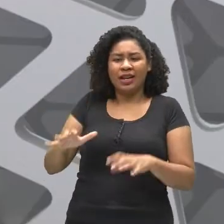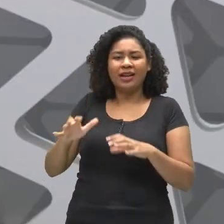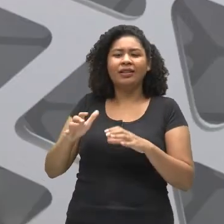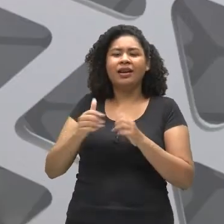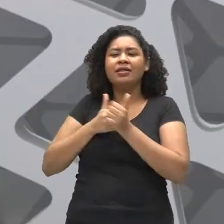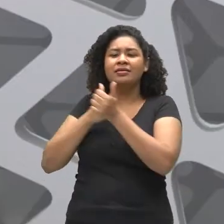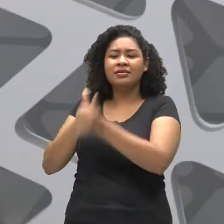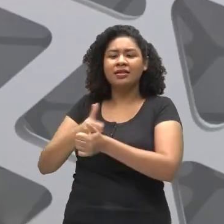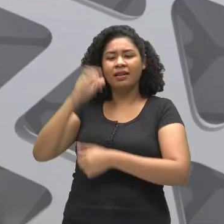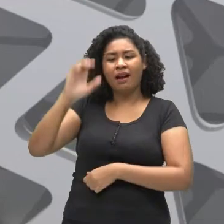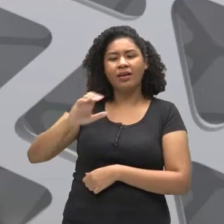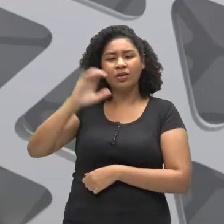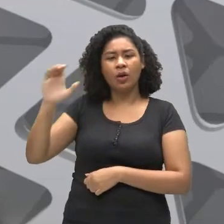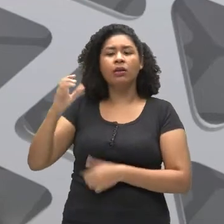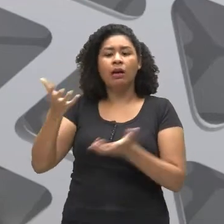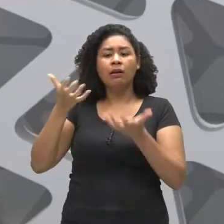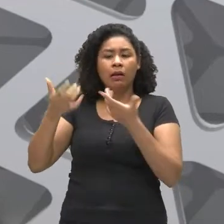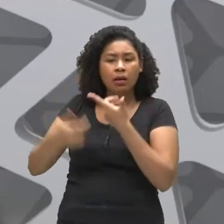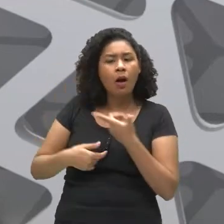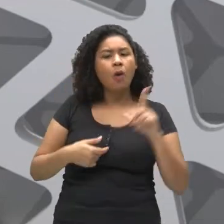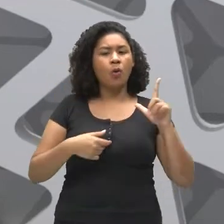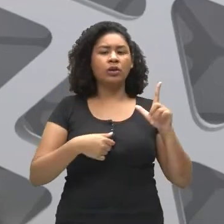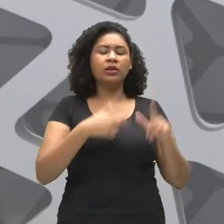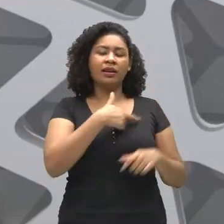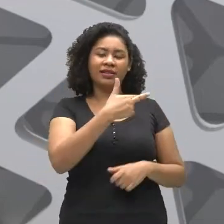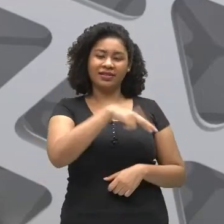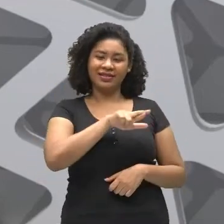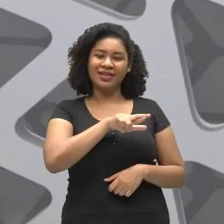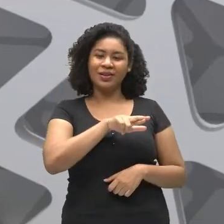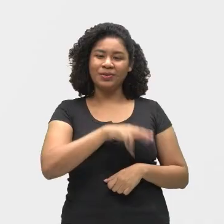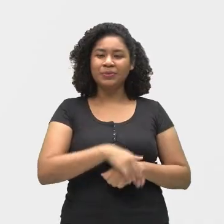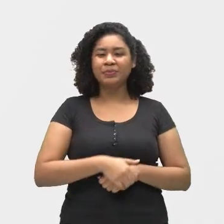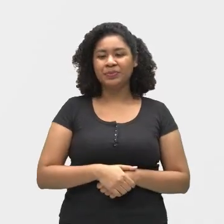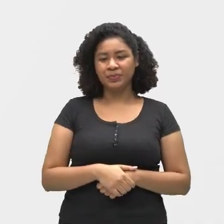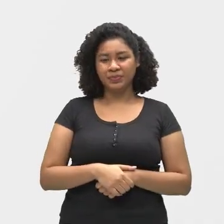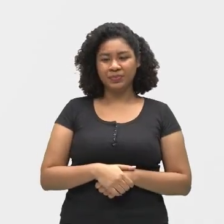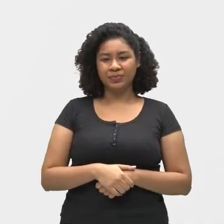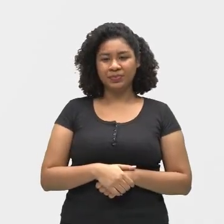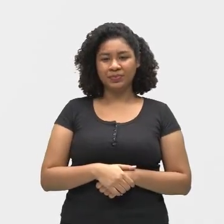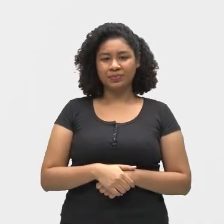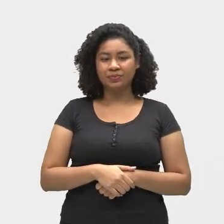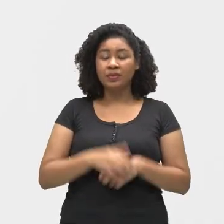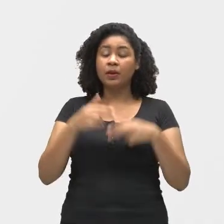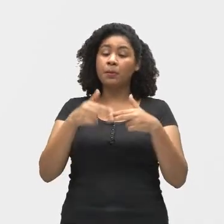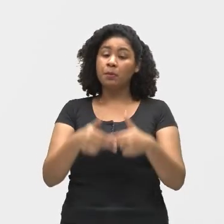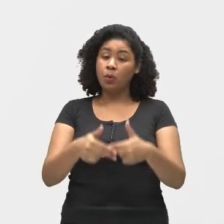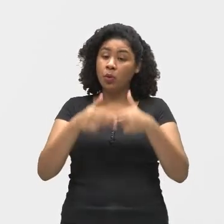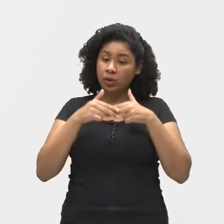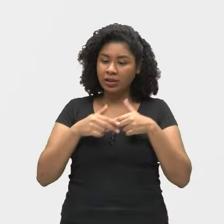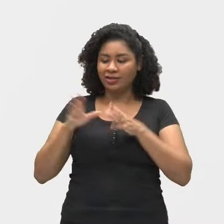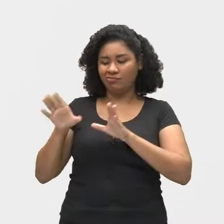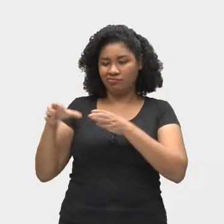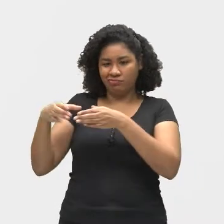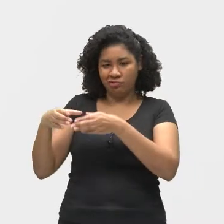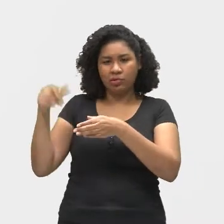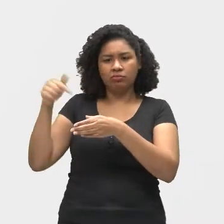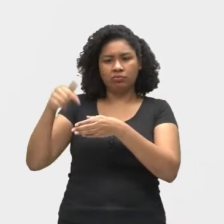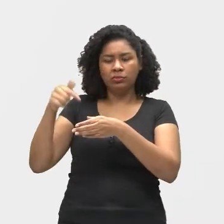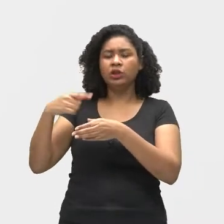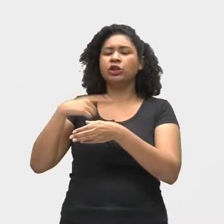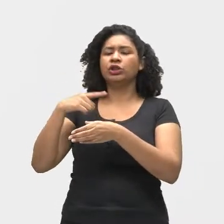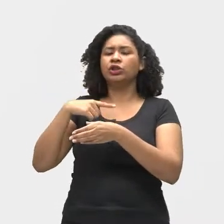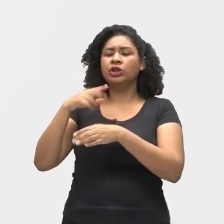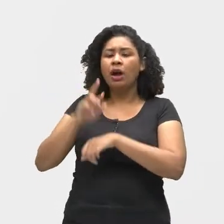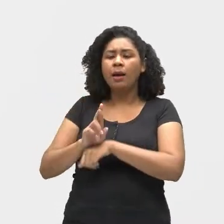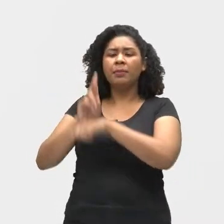nova denominação religiosa cristã. Tá bom? Continua. Desta maneira, o Concílio de Trento reuniu representantes da